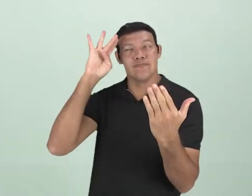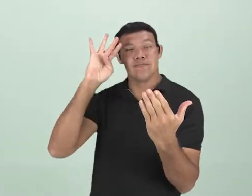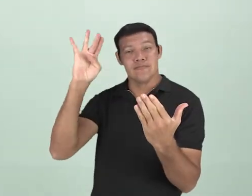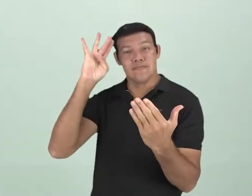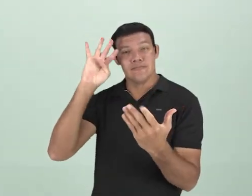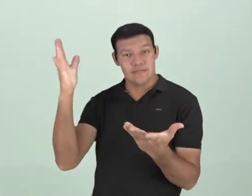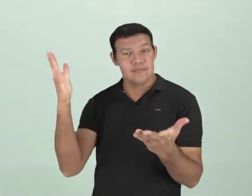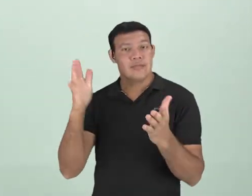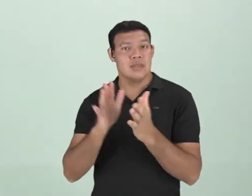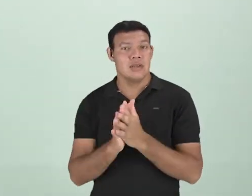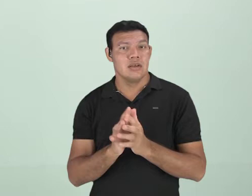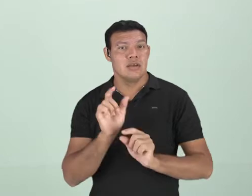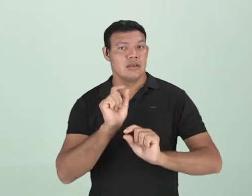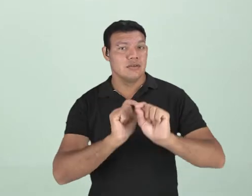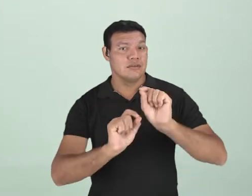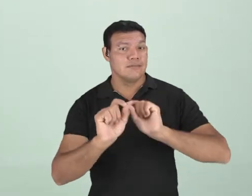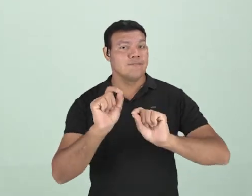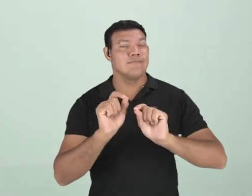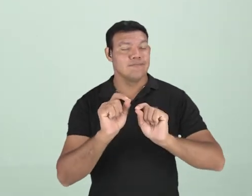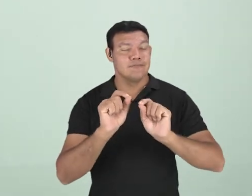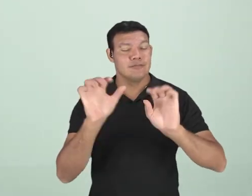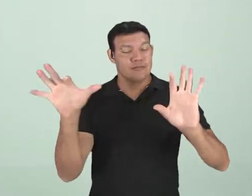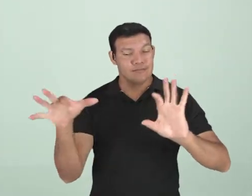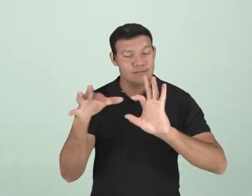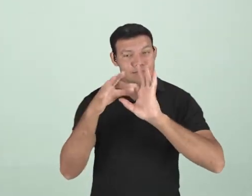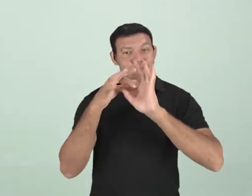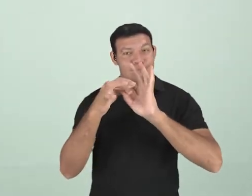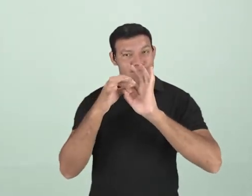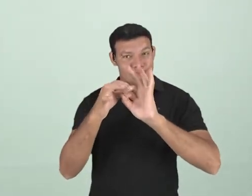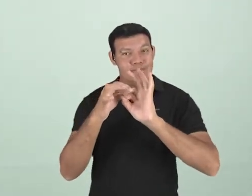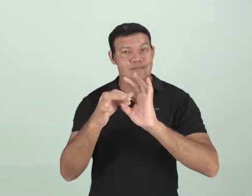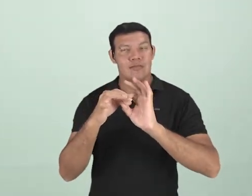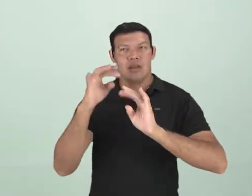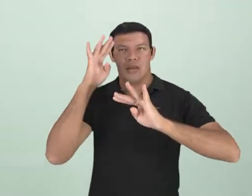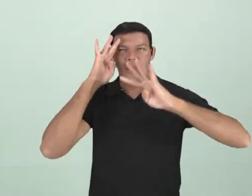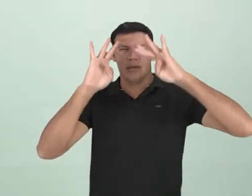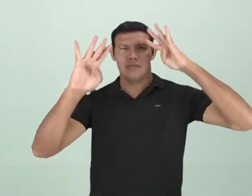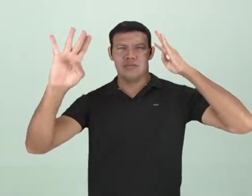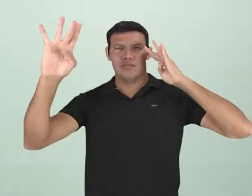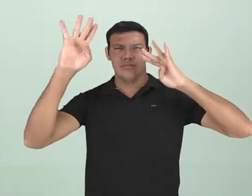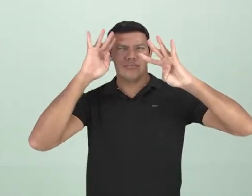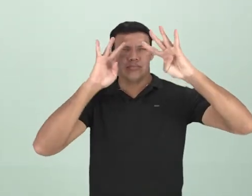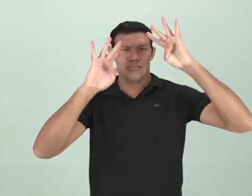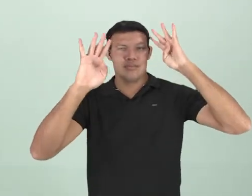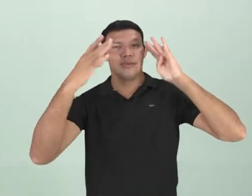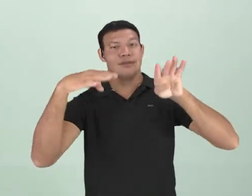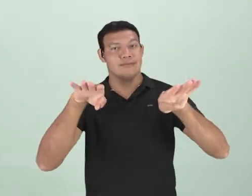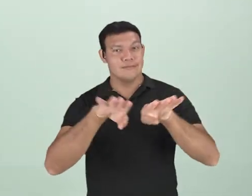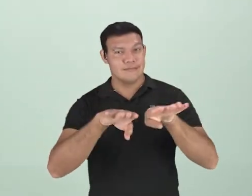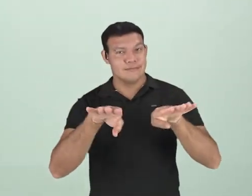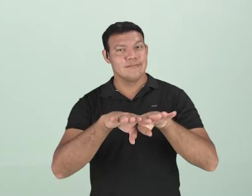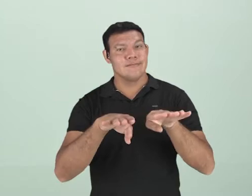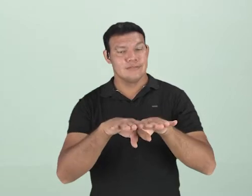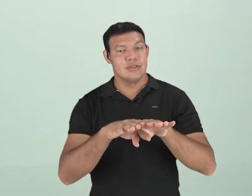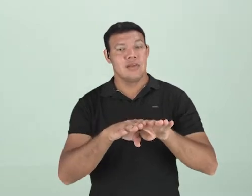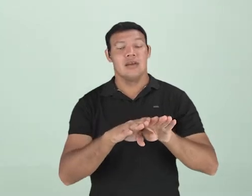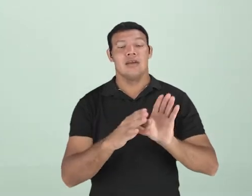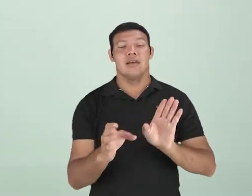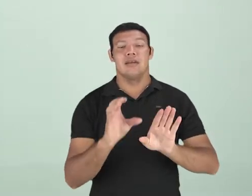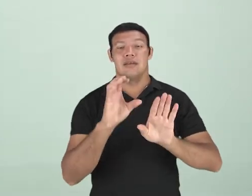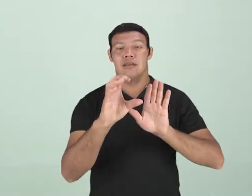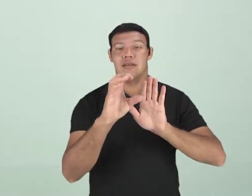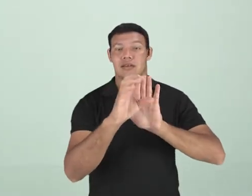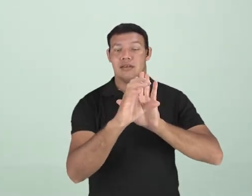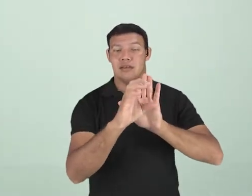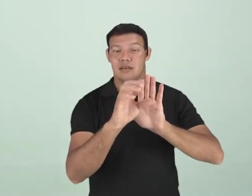textos que vão ter esse vínculo maior com a imaginação e com a conotação, ou